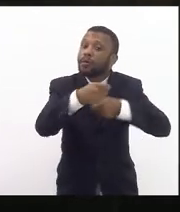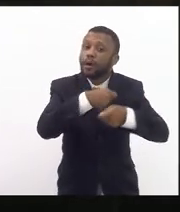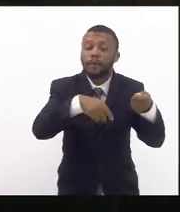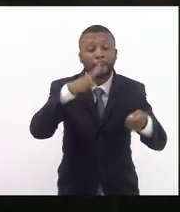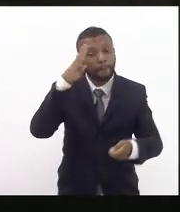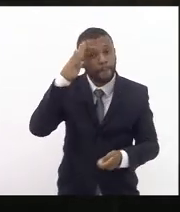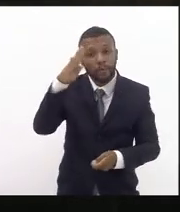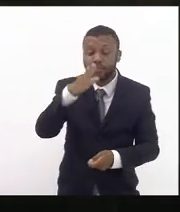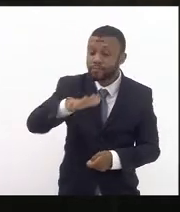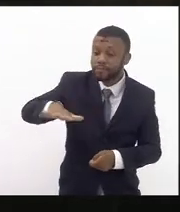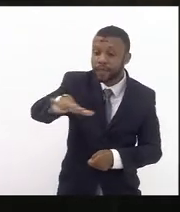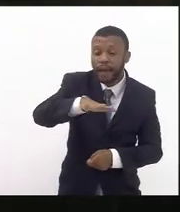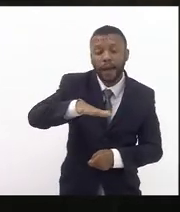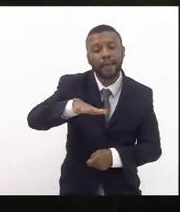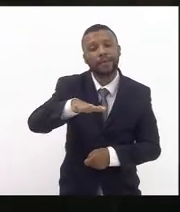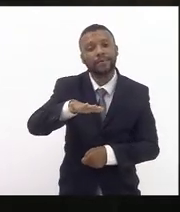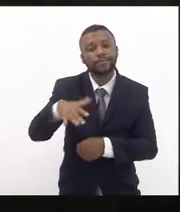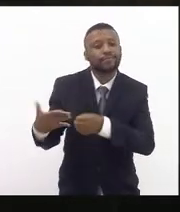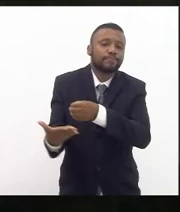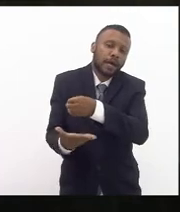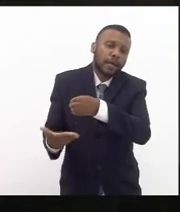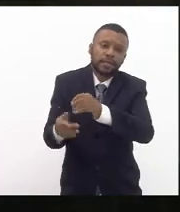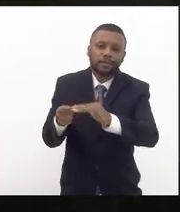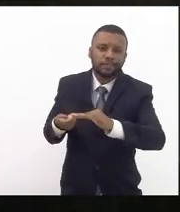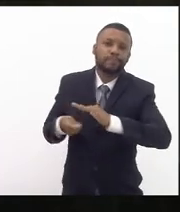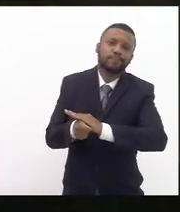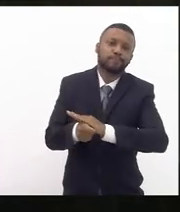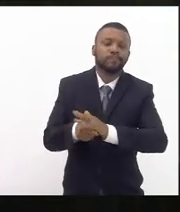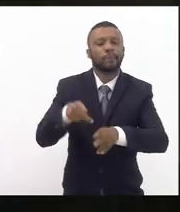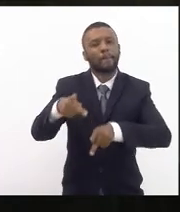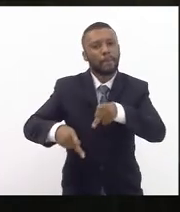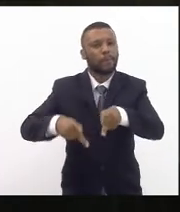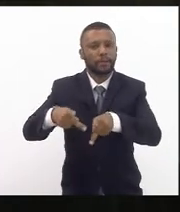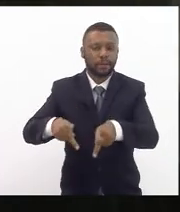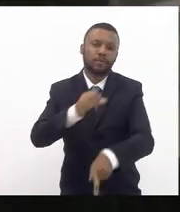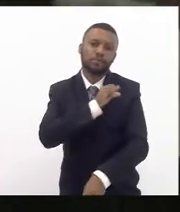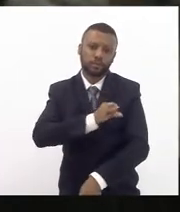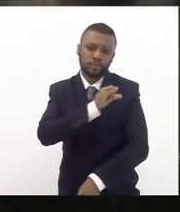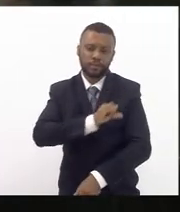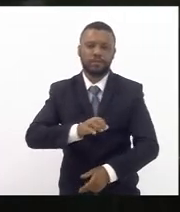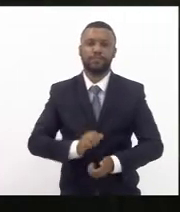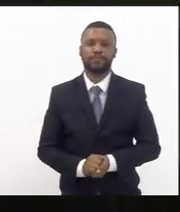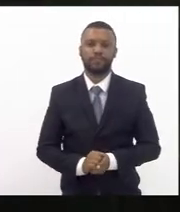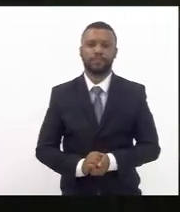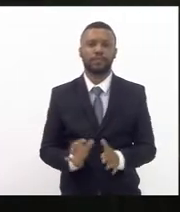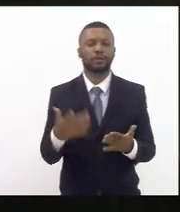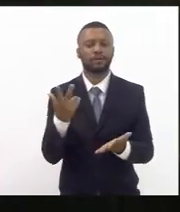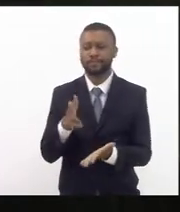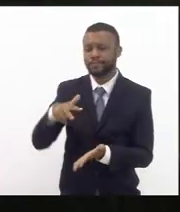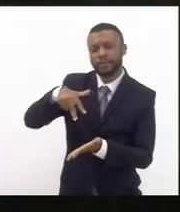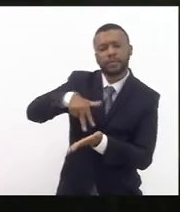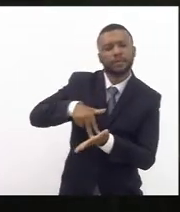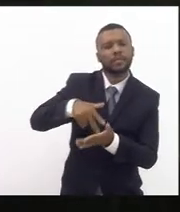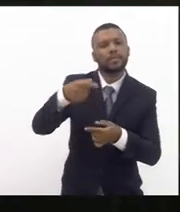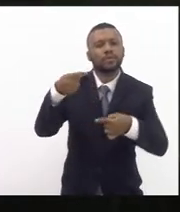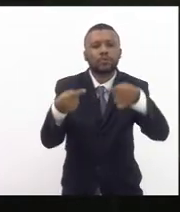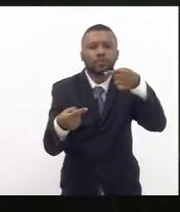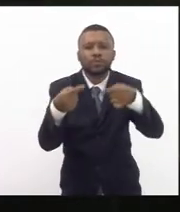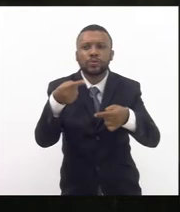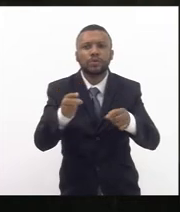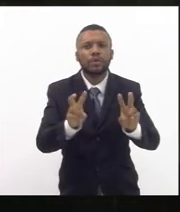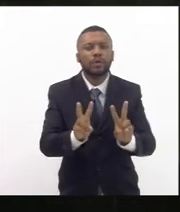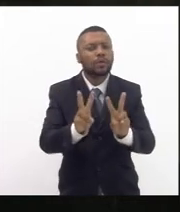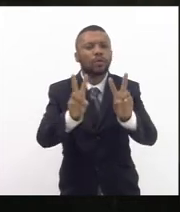investimento em áreas fundamentais para a população do Estado. Então, vir aqui discutir sobre a